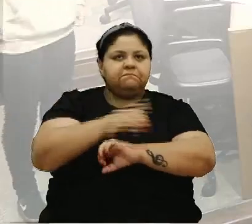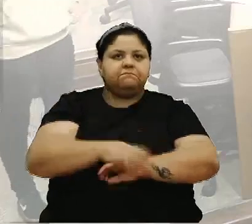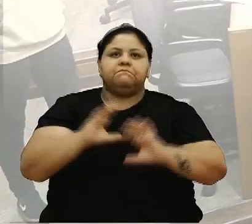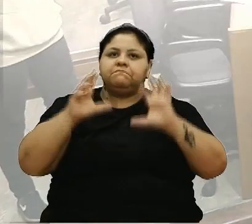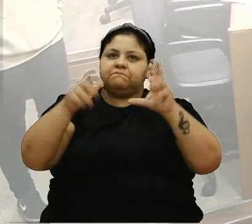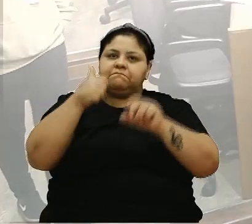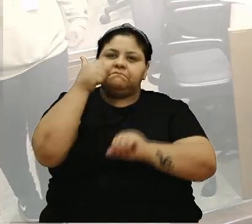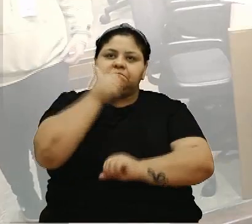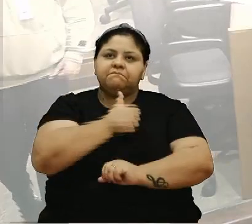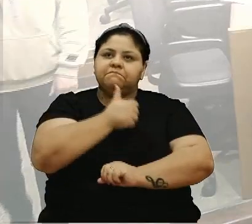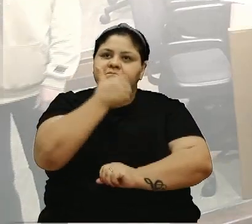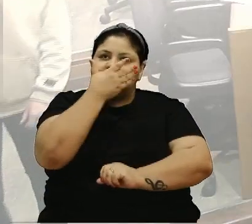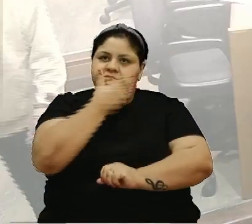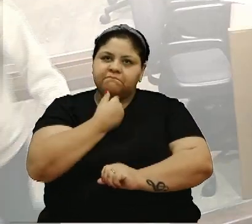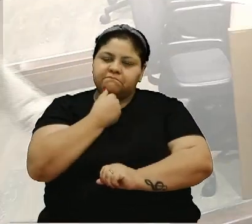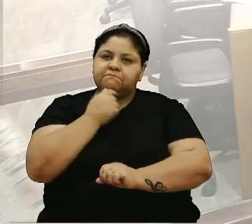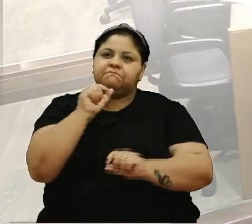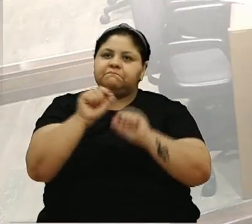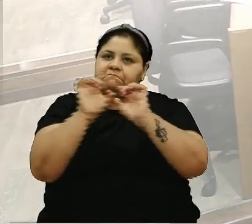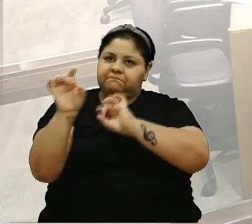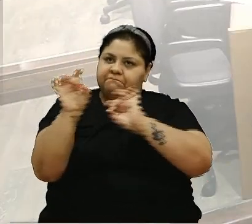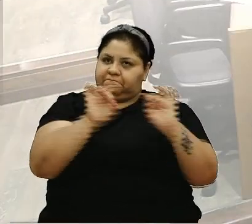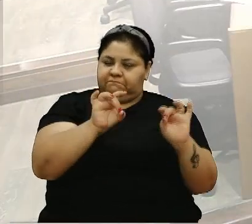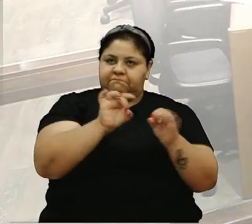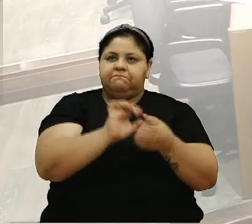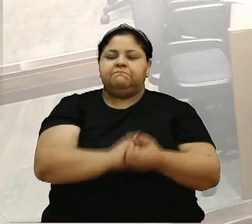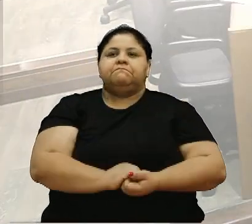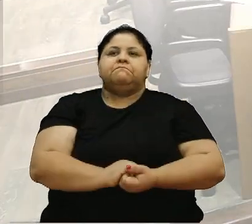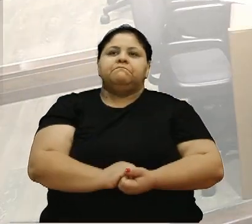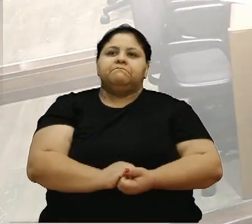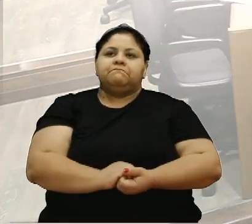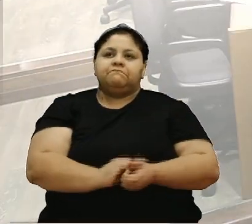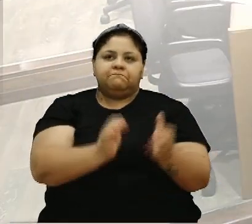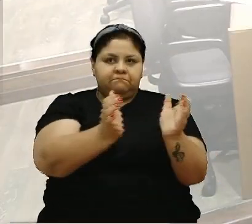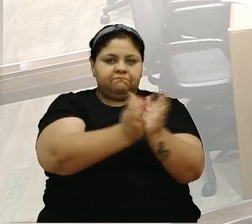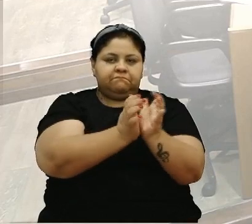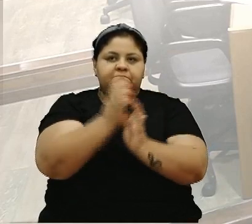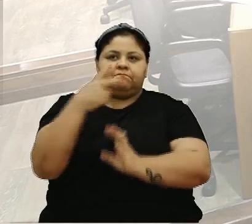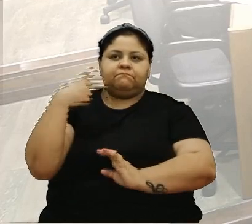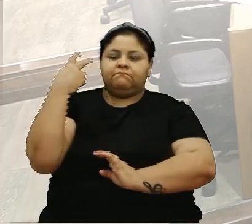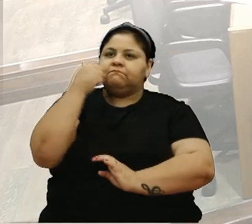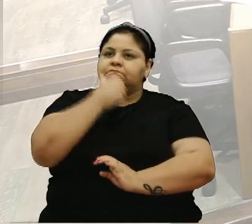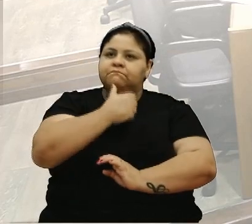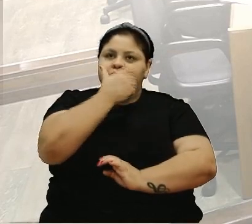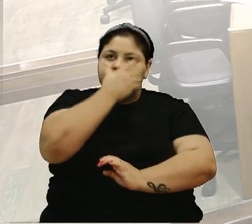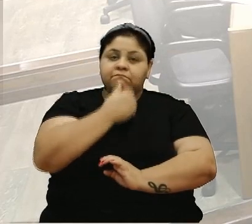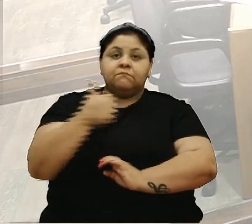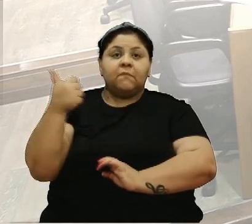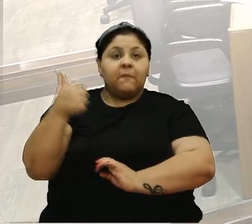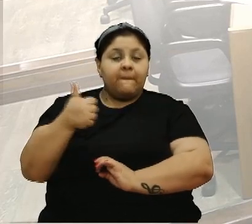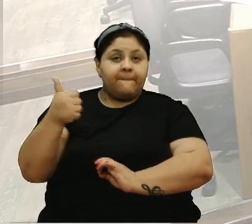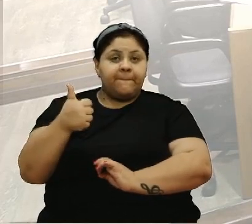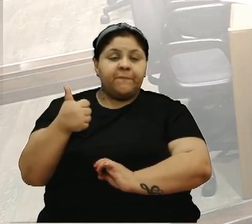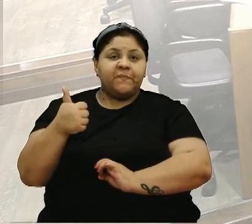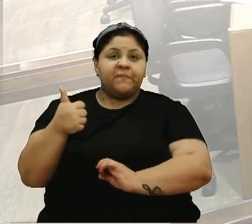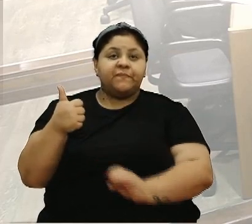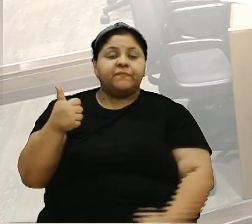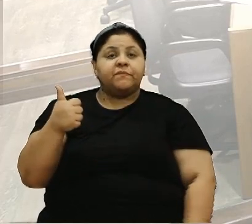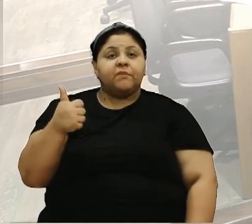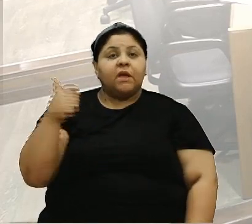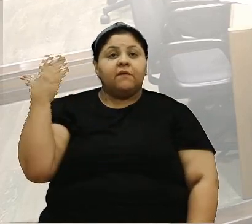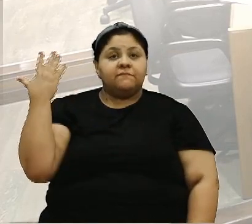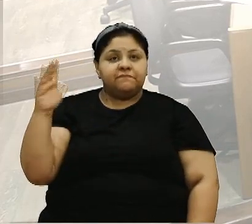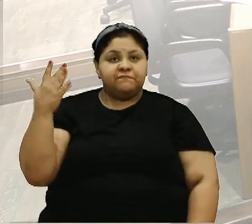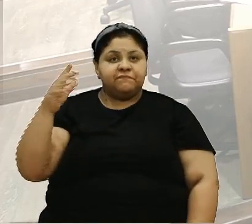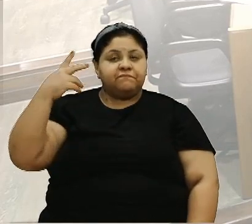todos a quem nos acompanha, né? Aos colegas vereadores, vereadoras. Primeiro eu quero